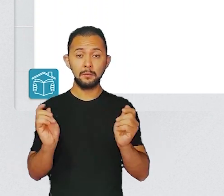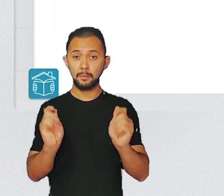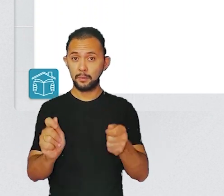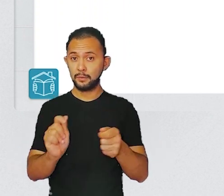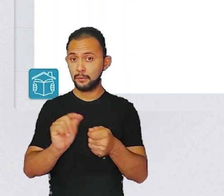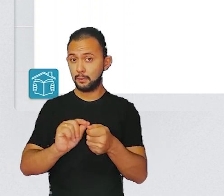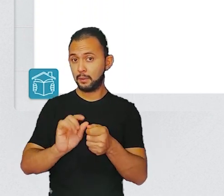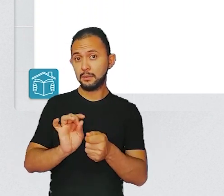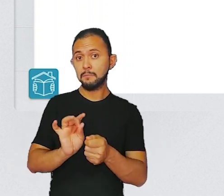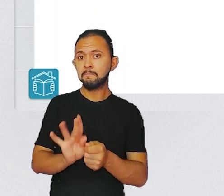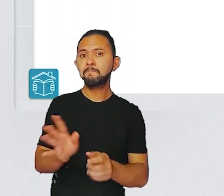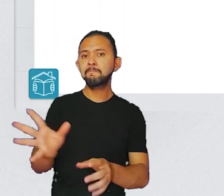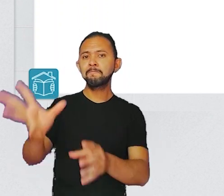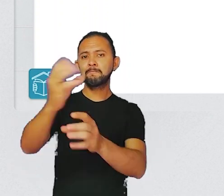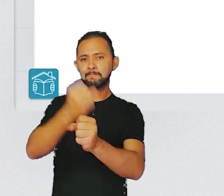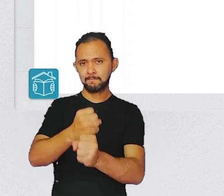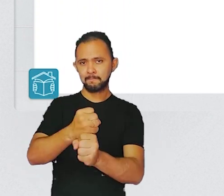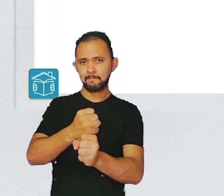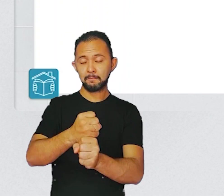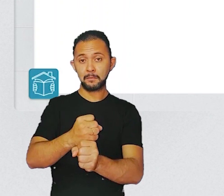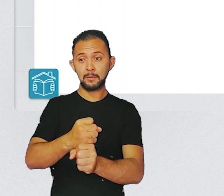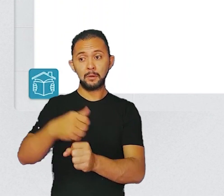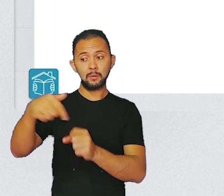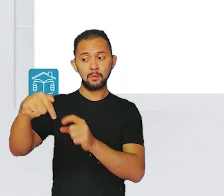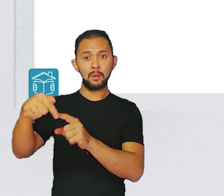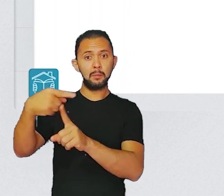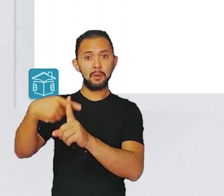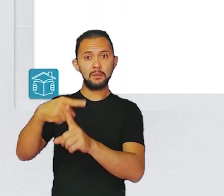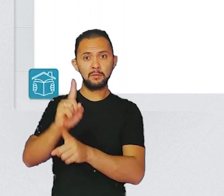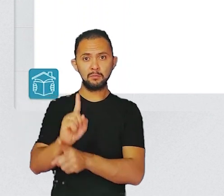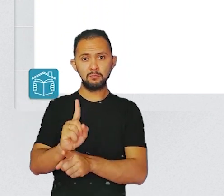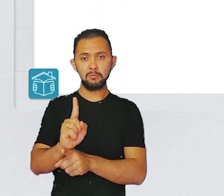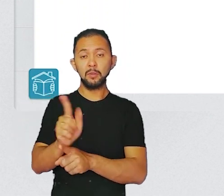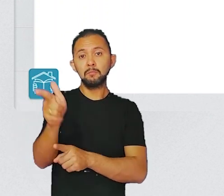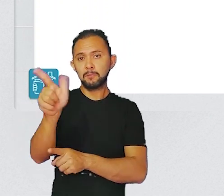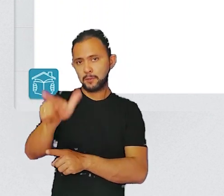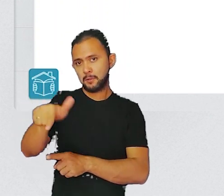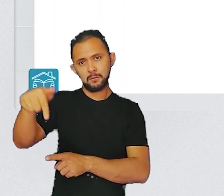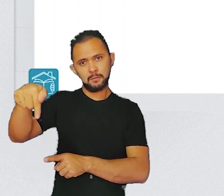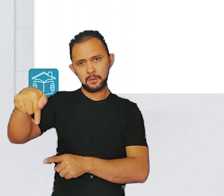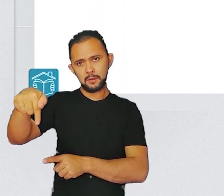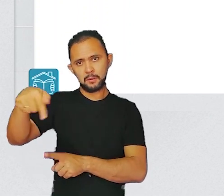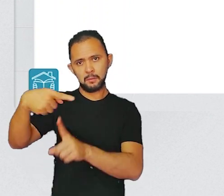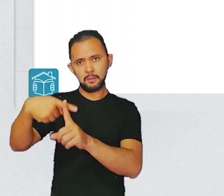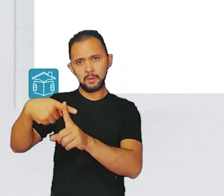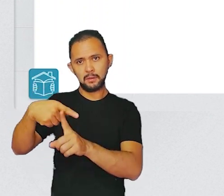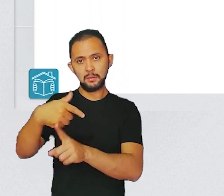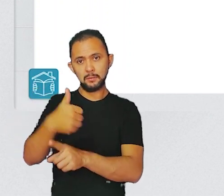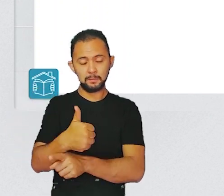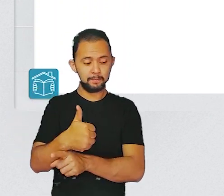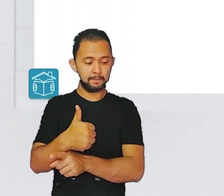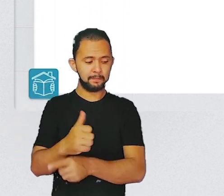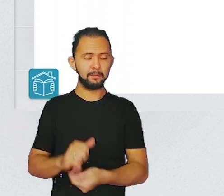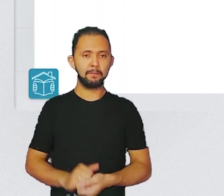pode. Tá bom? Então, ó, esse Q mais 1, eu vou só repetir ele. Opa, deixa